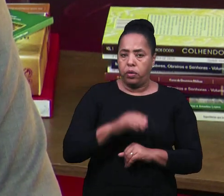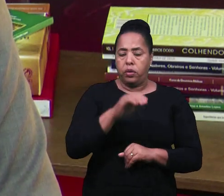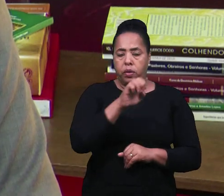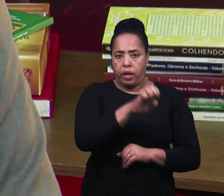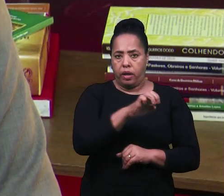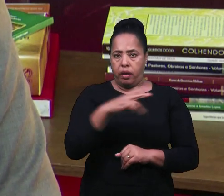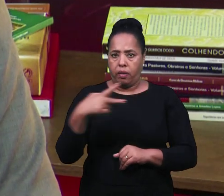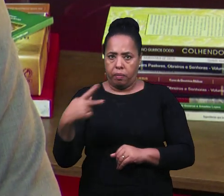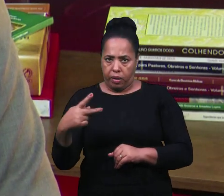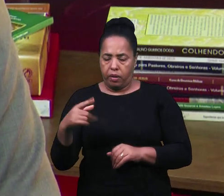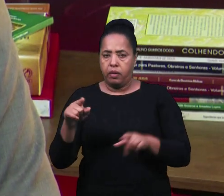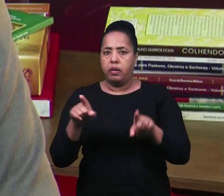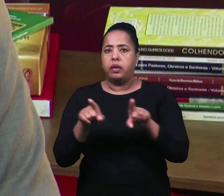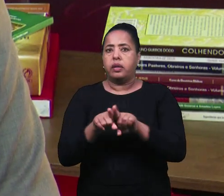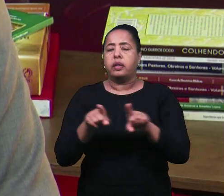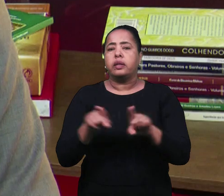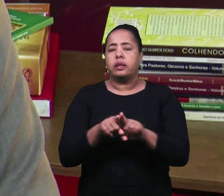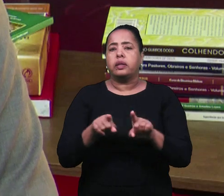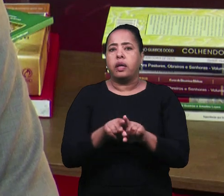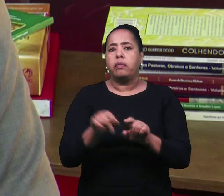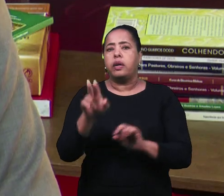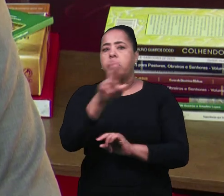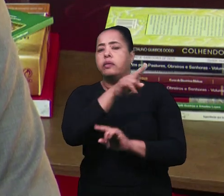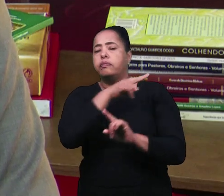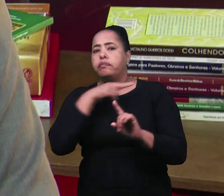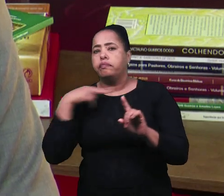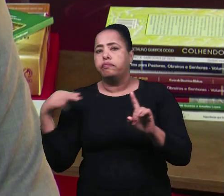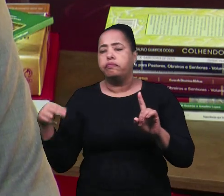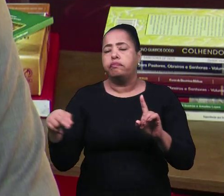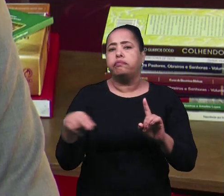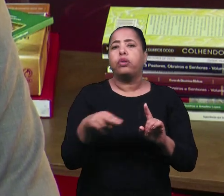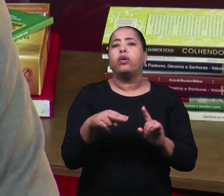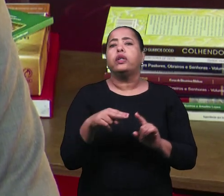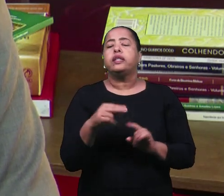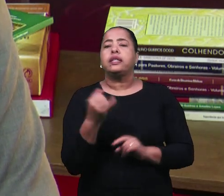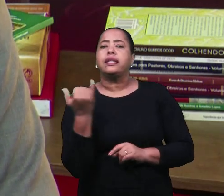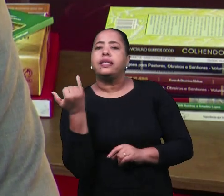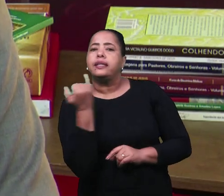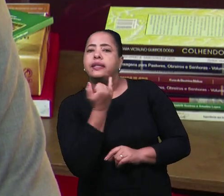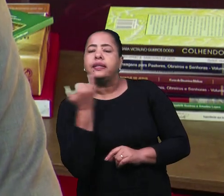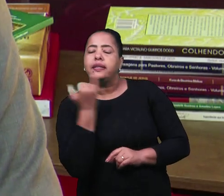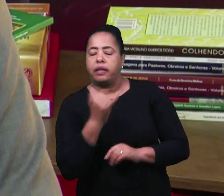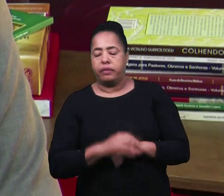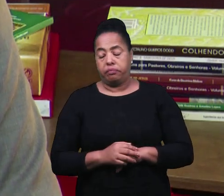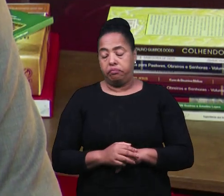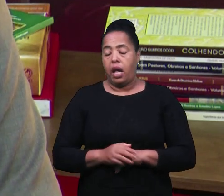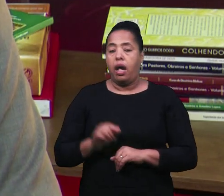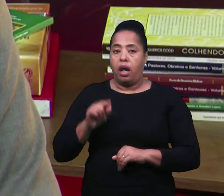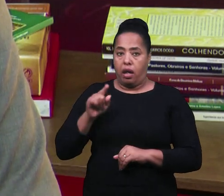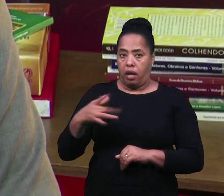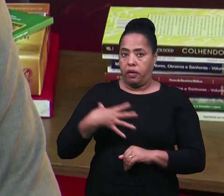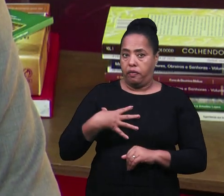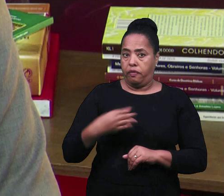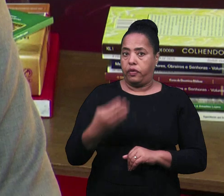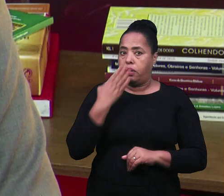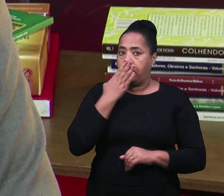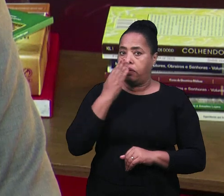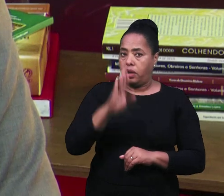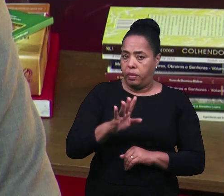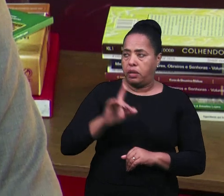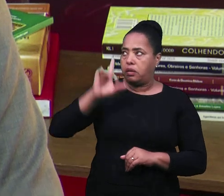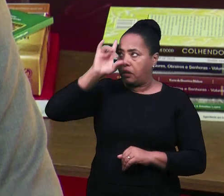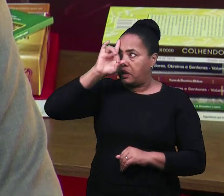que nós vamos nomeá-lo como o sacrifício de Isaac, Isaac, filho da promessa, né? Um filho prometido por Deus